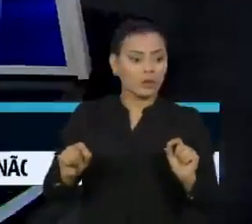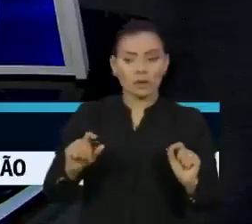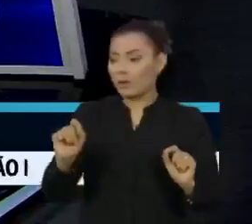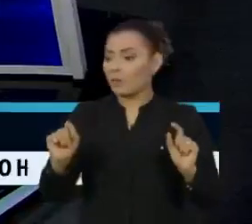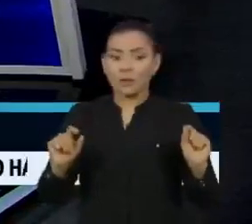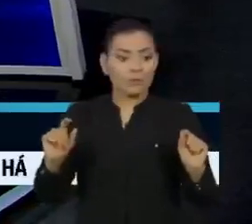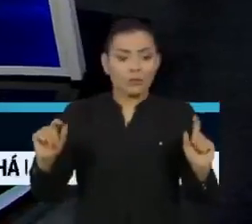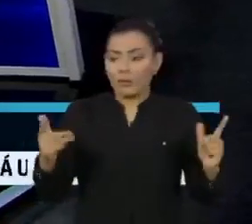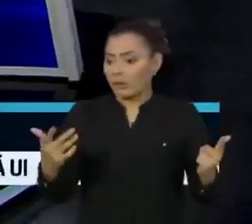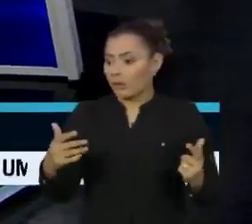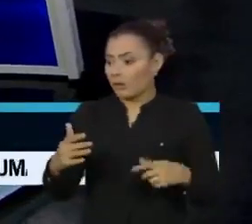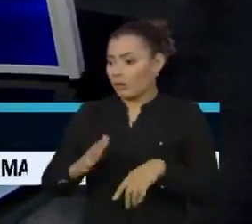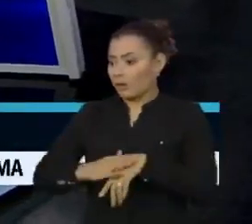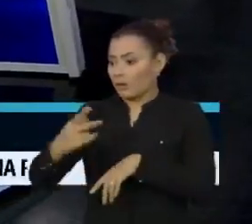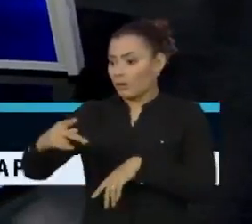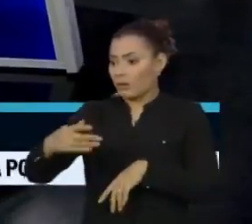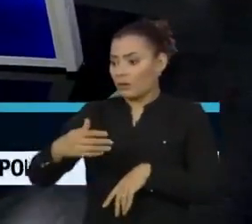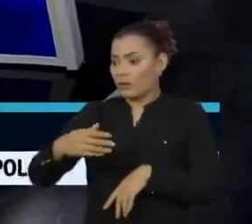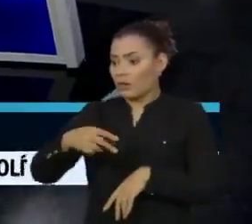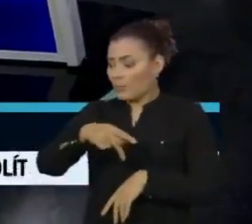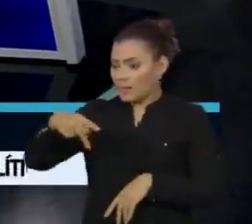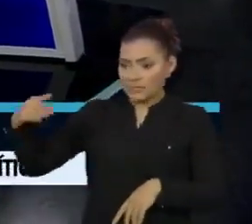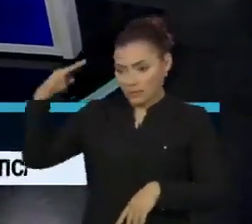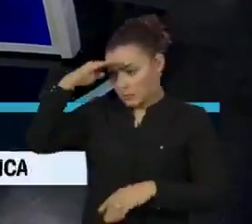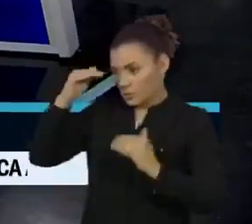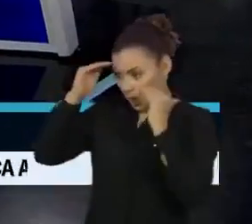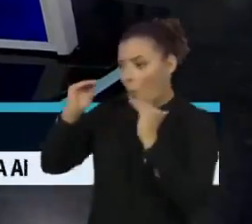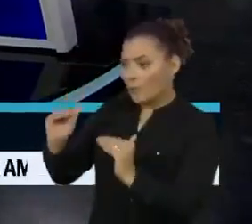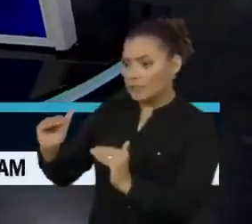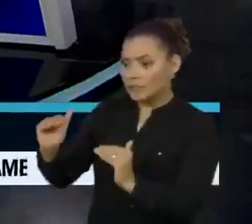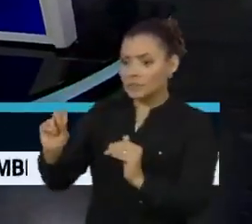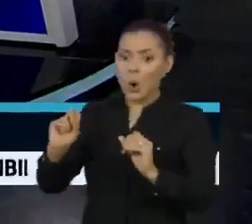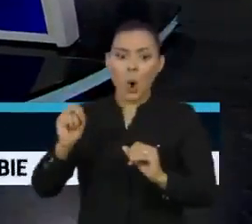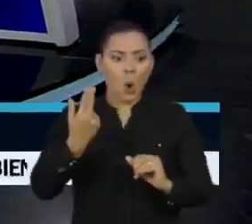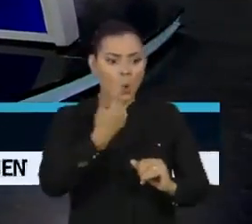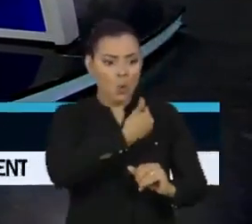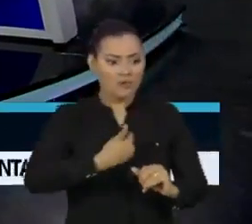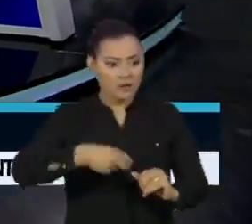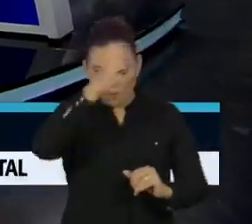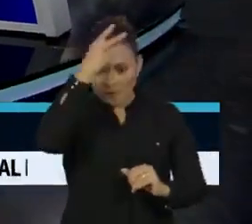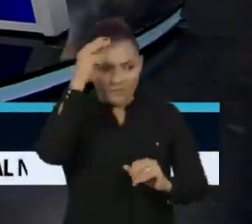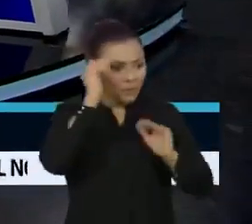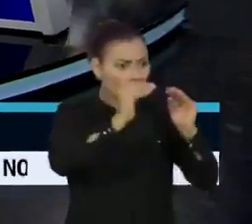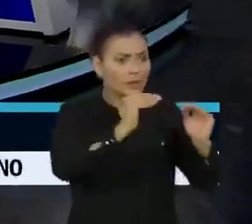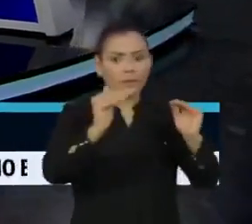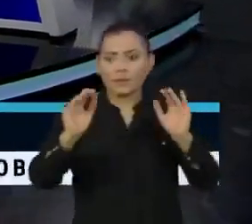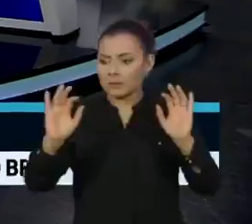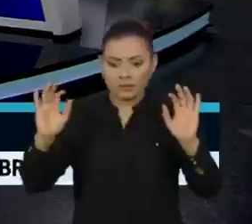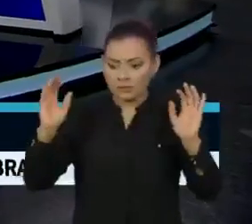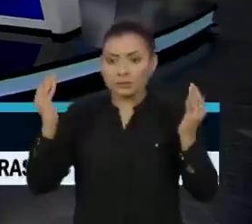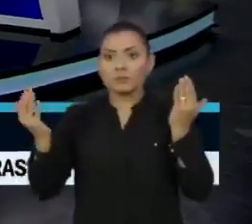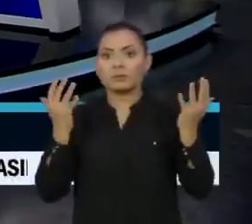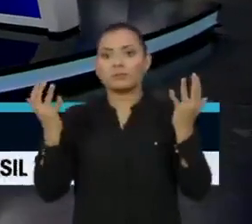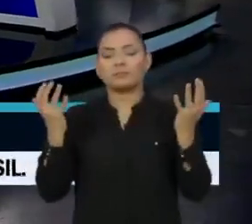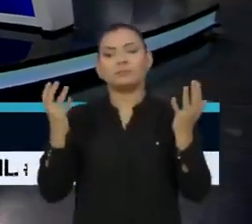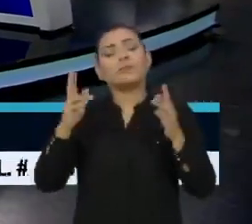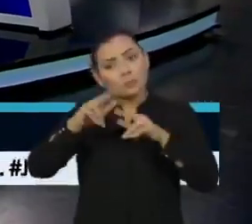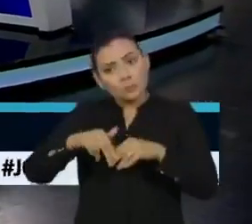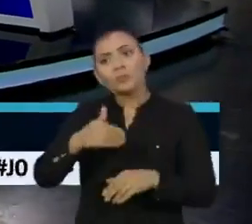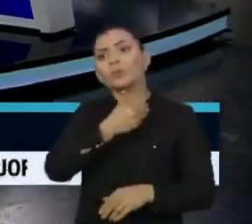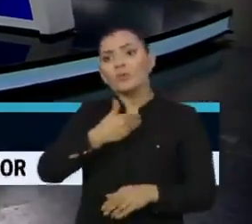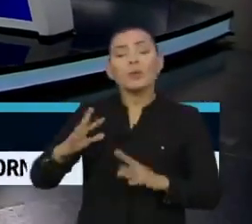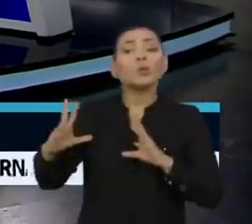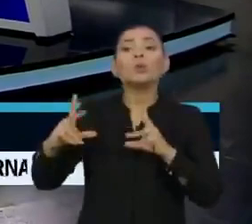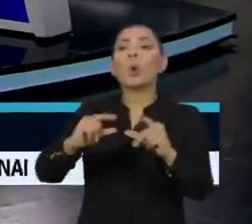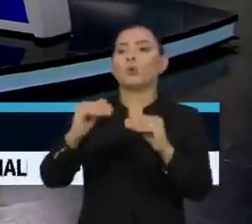deve Eu via a autoridade máxima da Nação deve ouvir o governador deve ouvir o prefeito e deu o que eu sou todas as